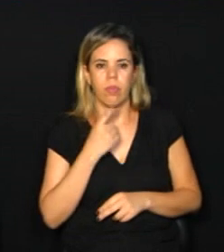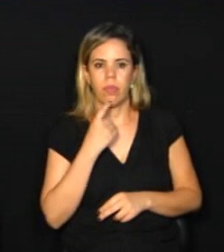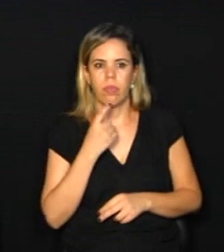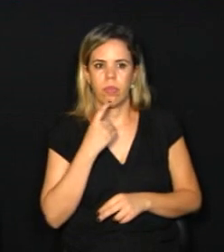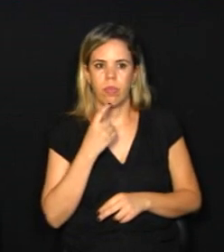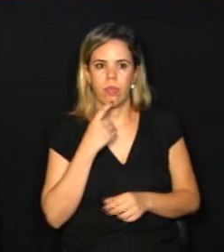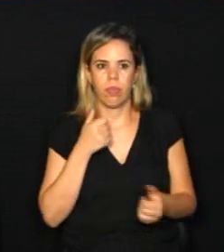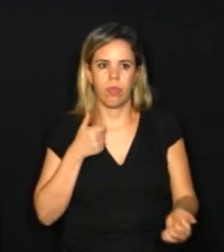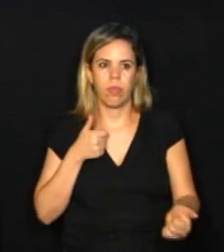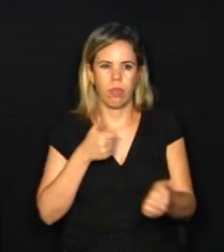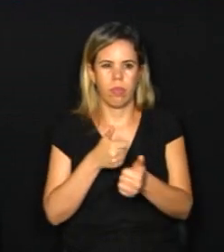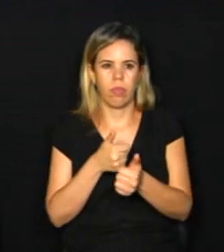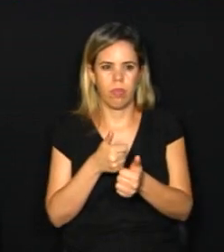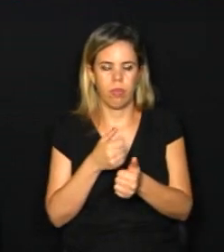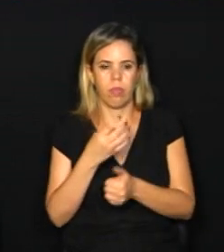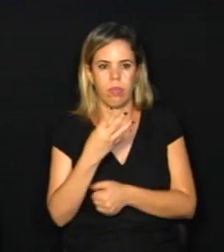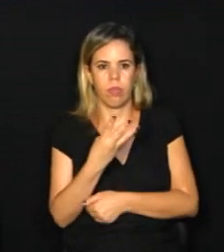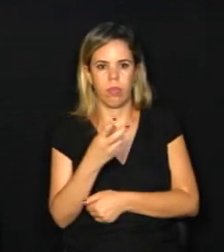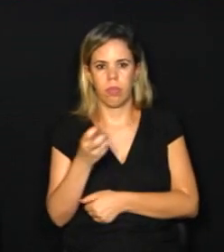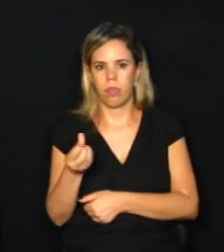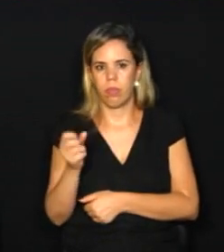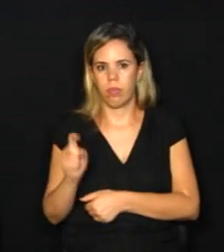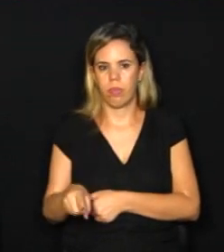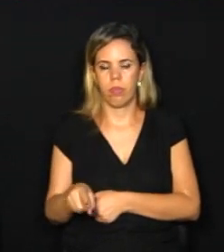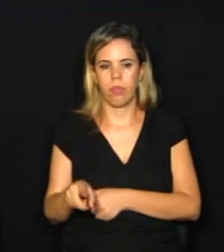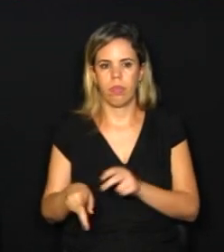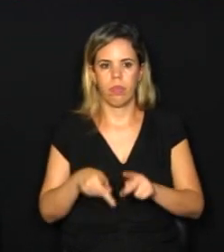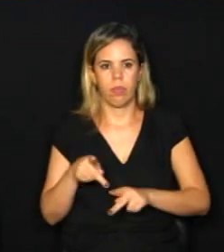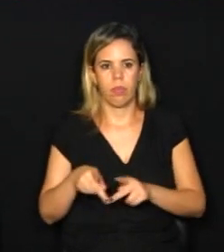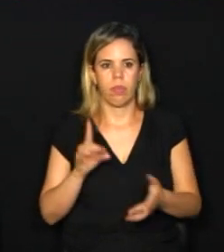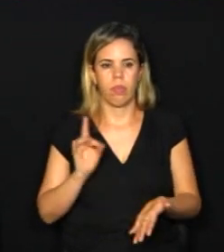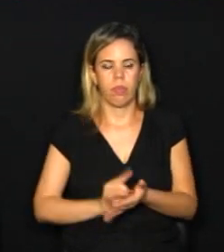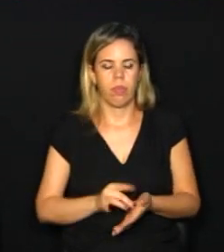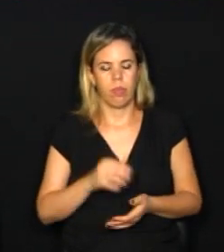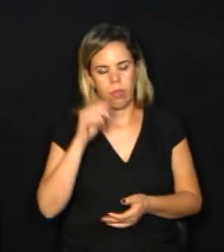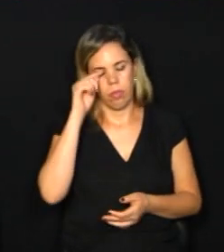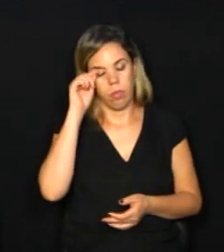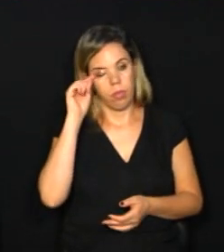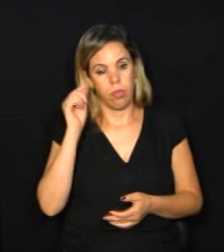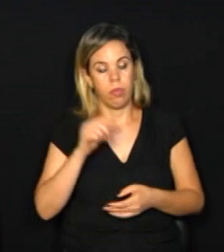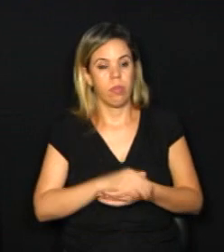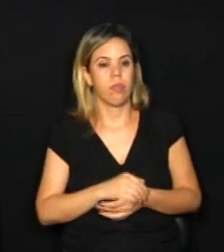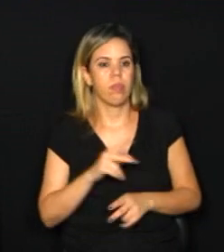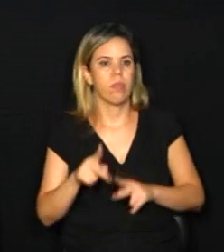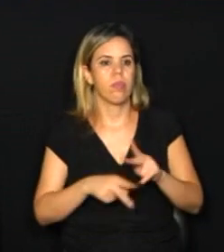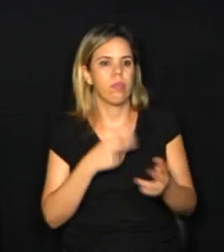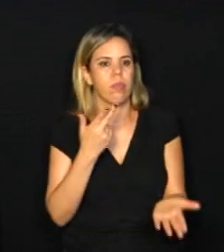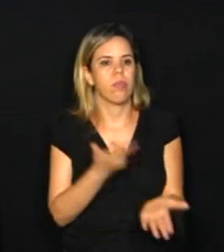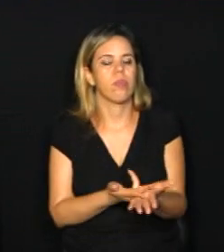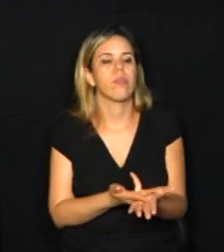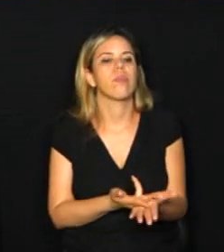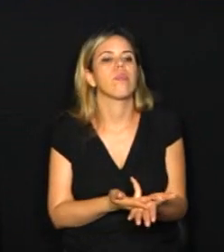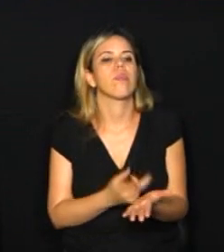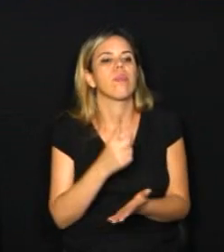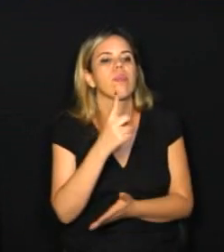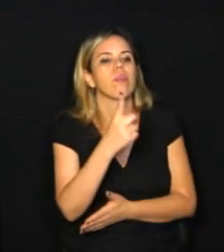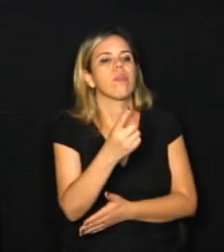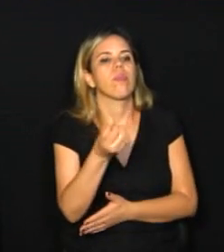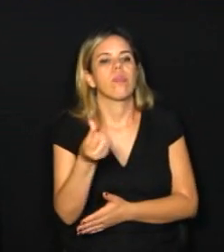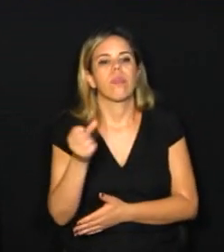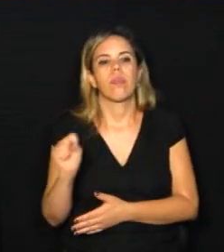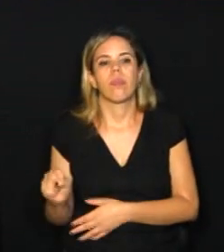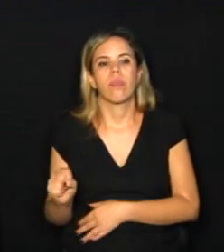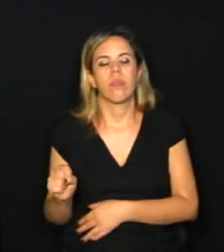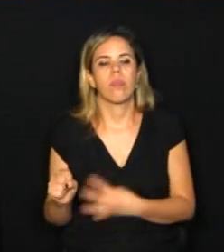está se aproximando dos 46 mil casos confirmados. Pessoas internadas,